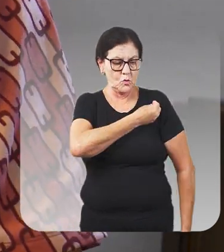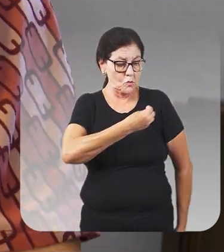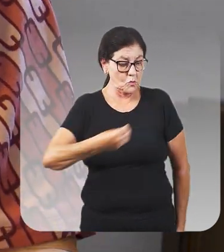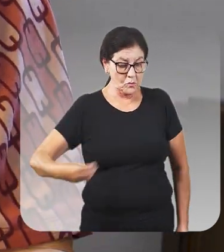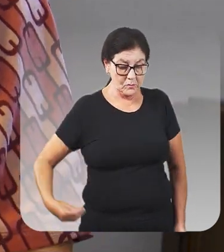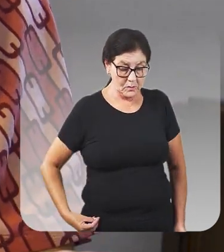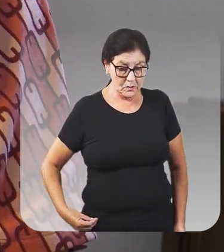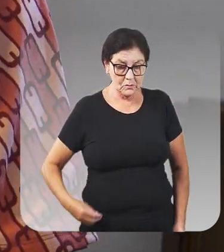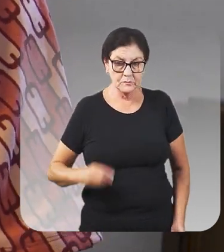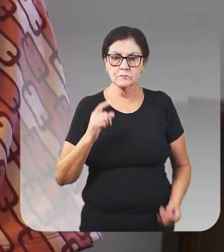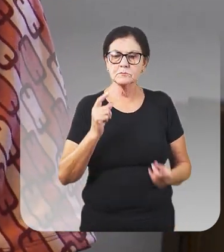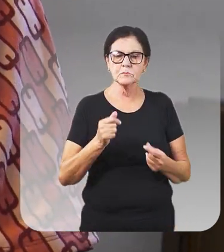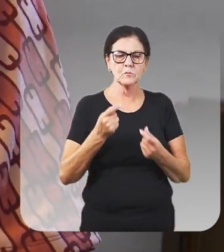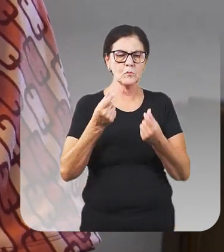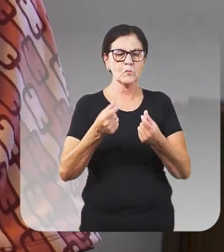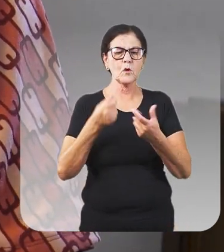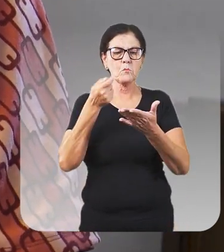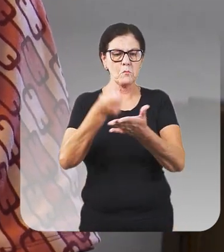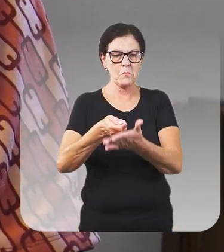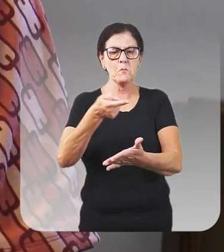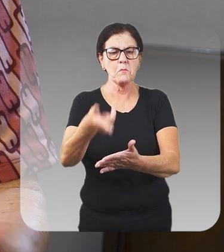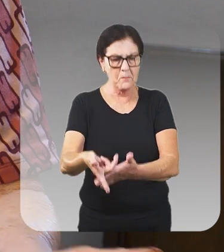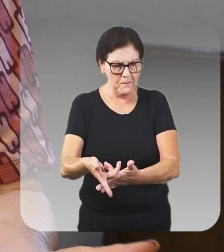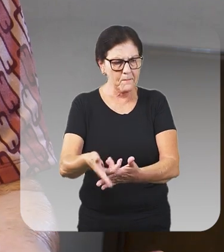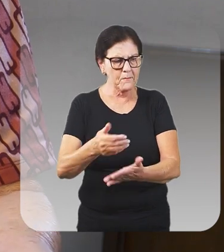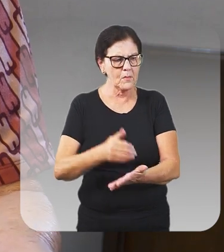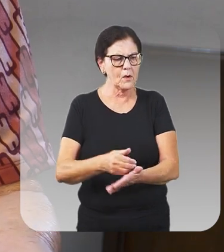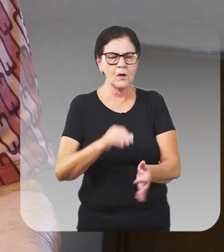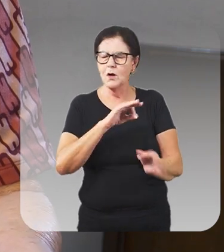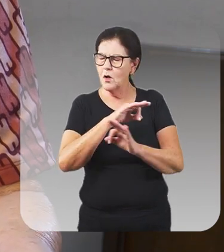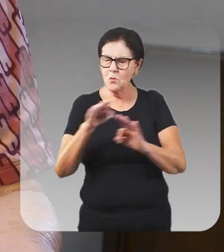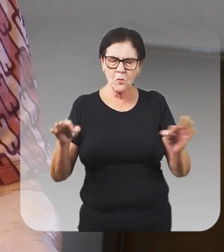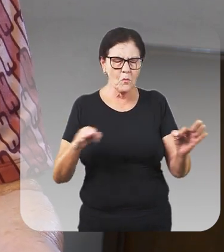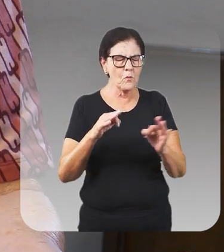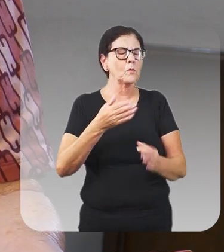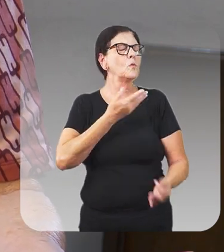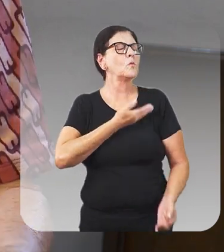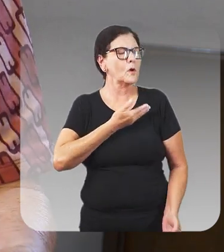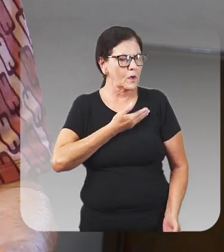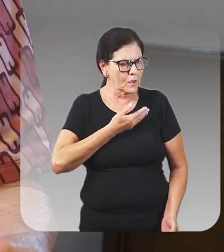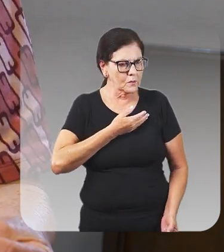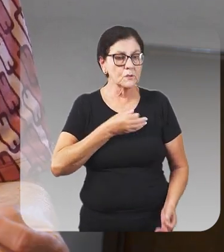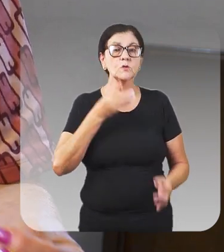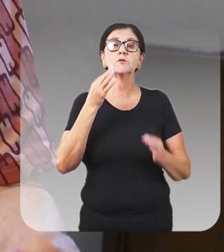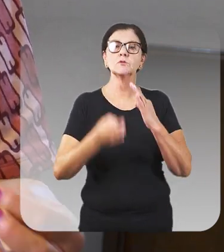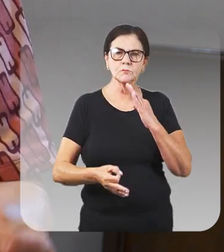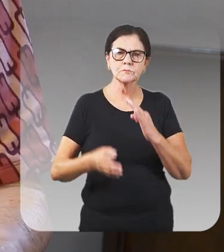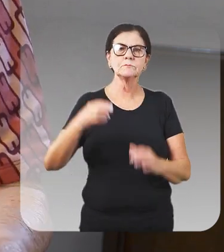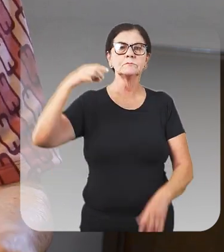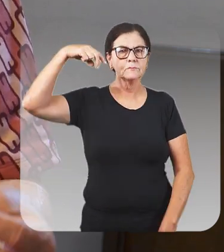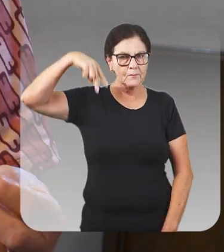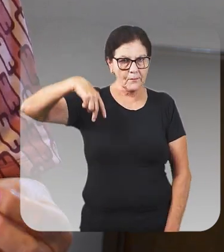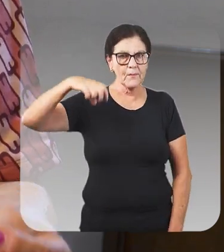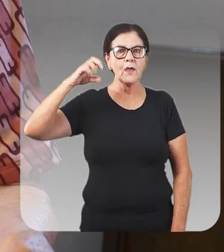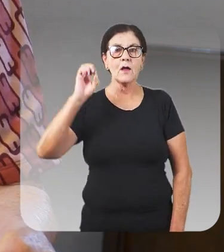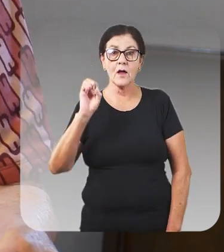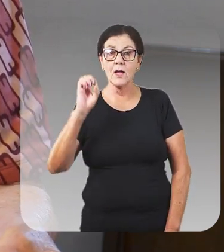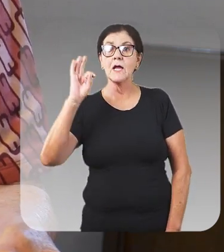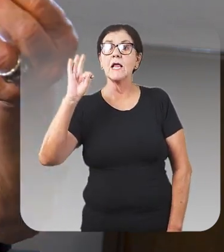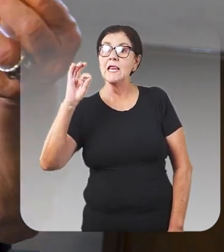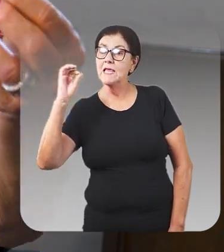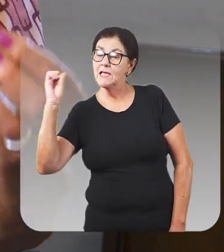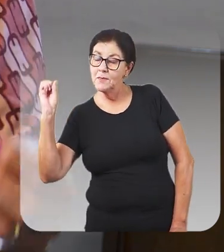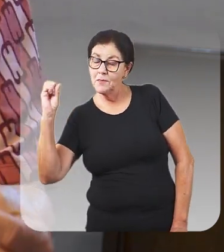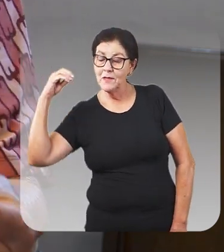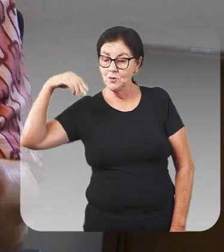eu acho que saiu do Ministério da Educação e o governo federal não mandou mais dinheiro. Então precisou se criar uma